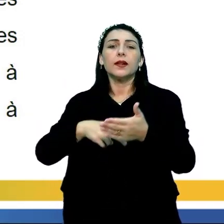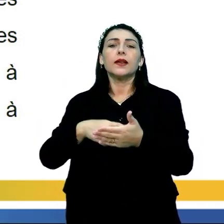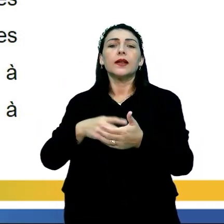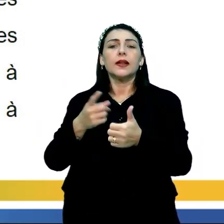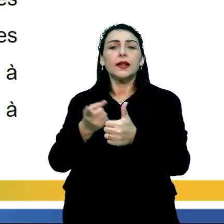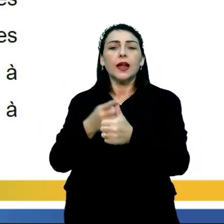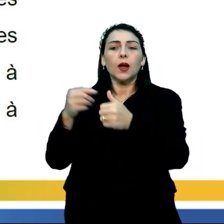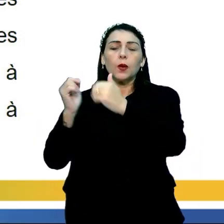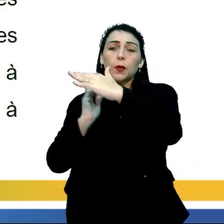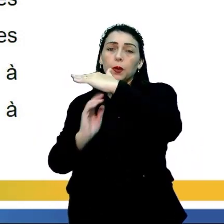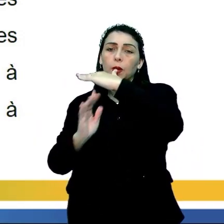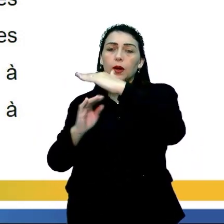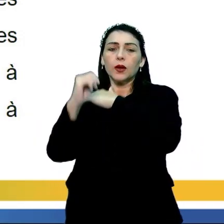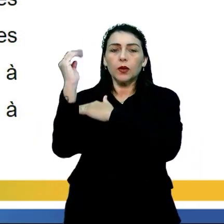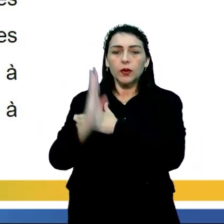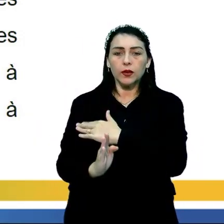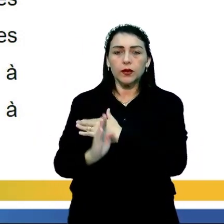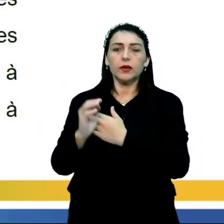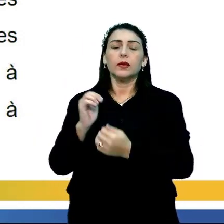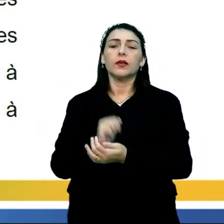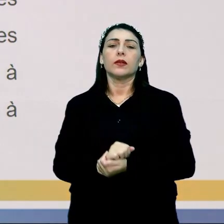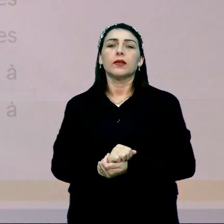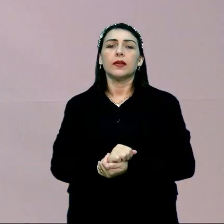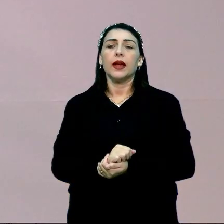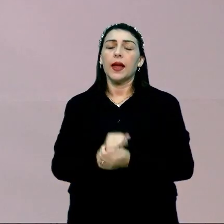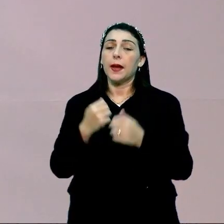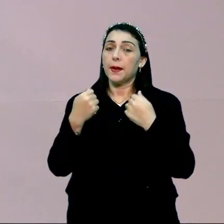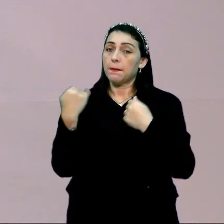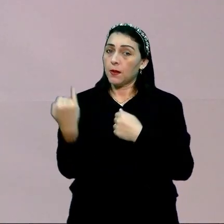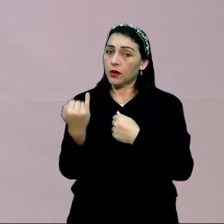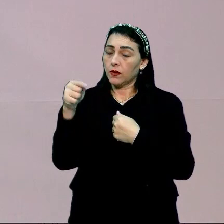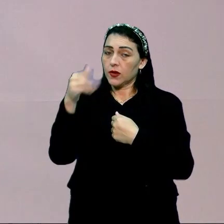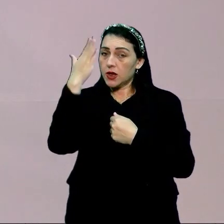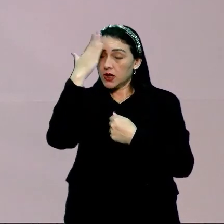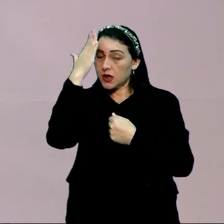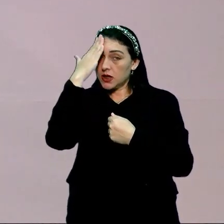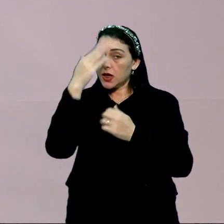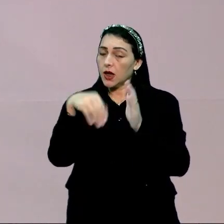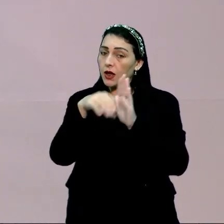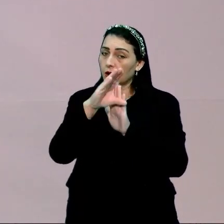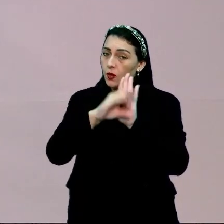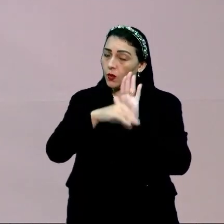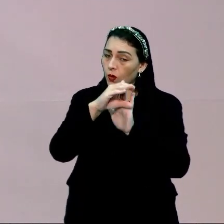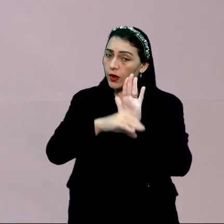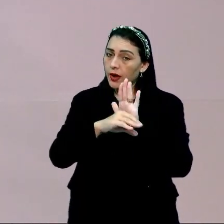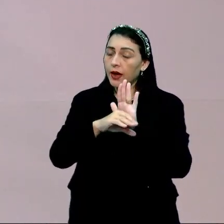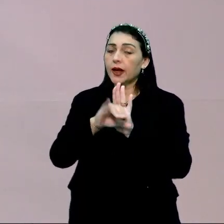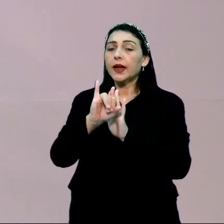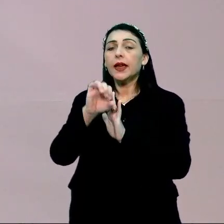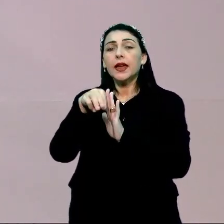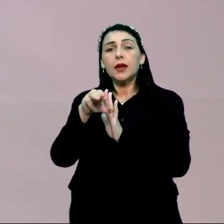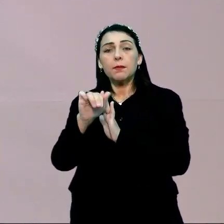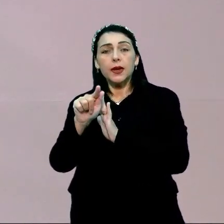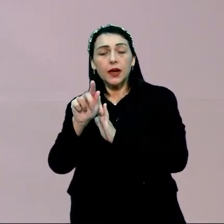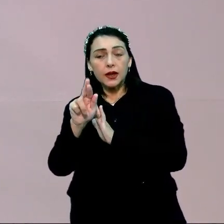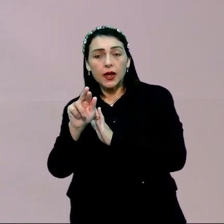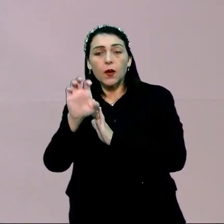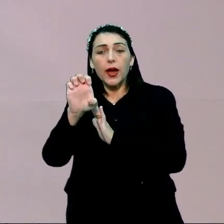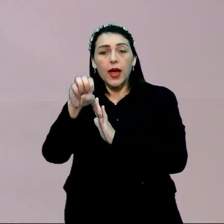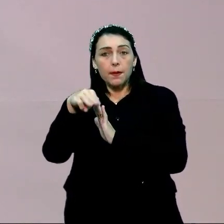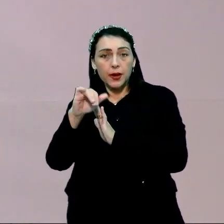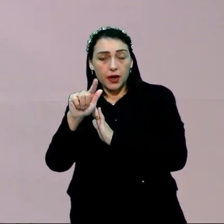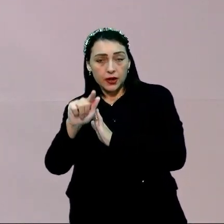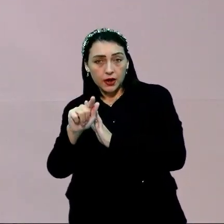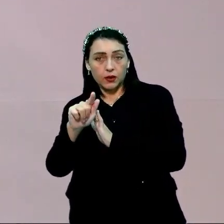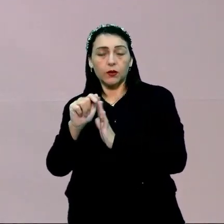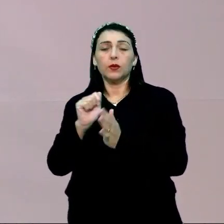A imigração no Brasil. E aí é necessário que você entenda o conceito de imigração, emigração e migração. Então, eu